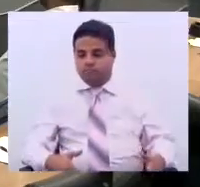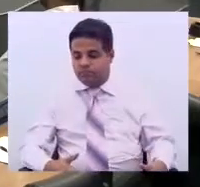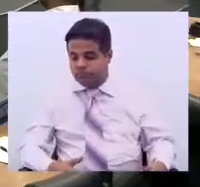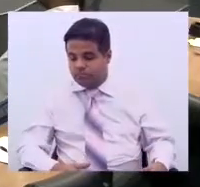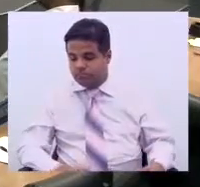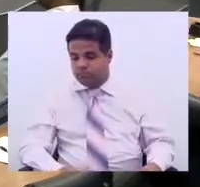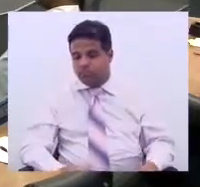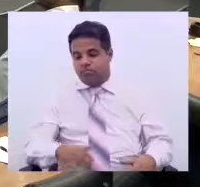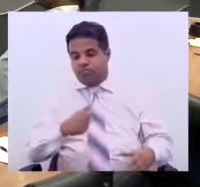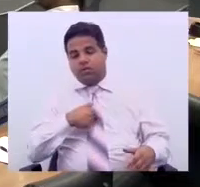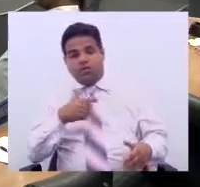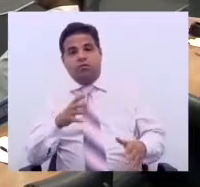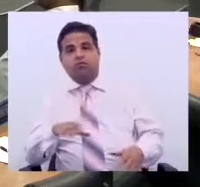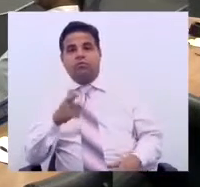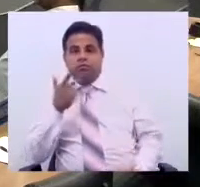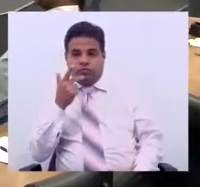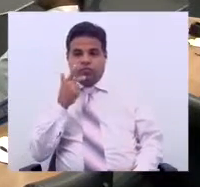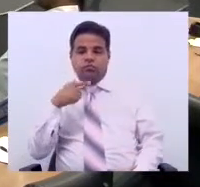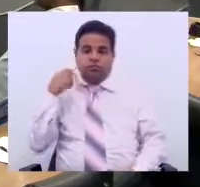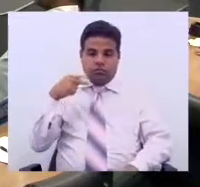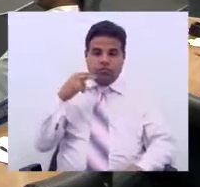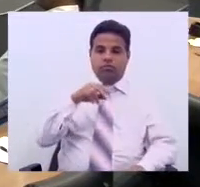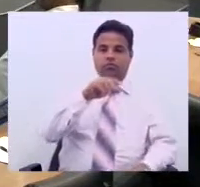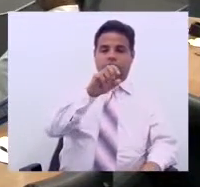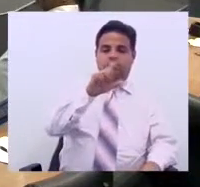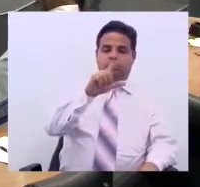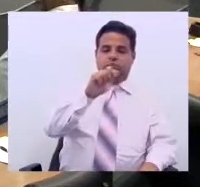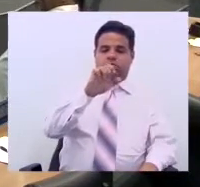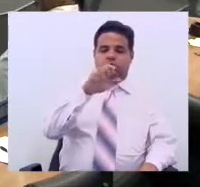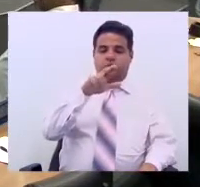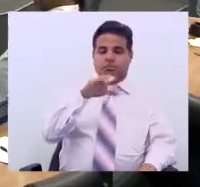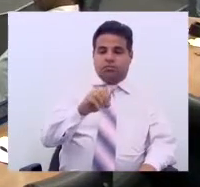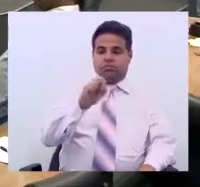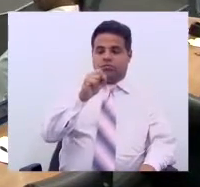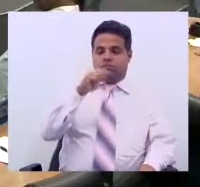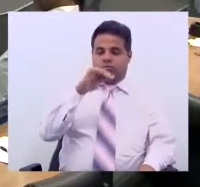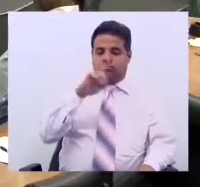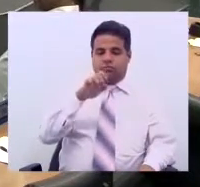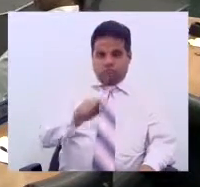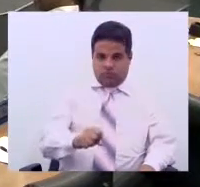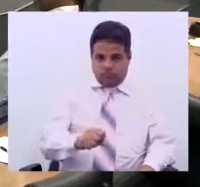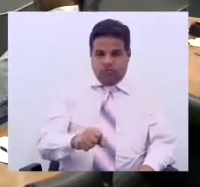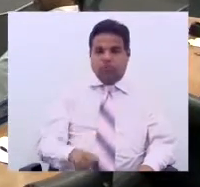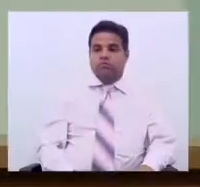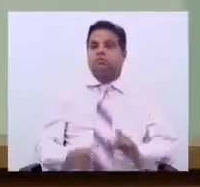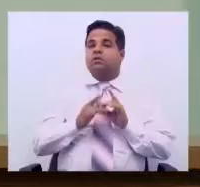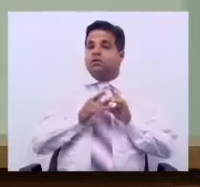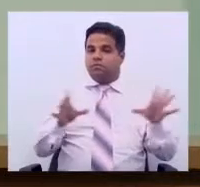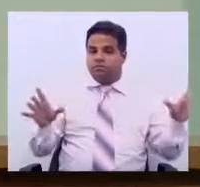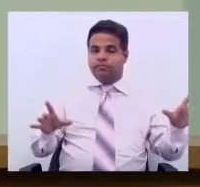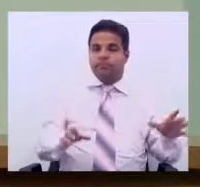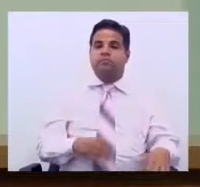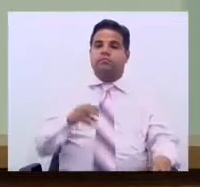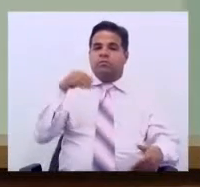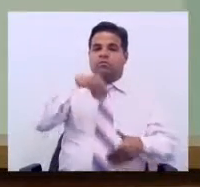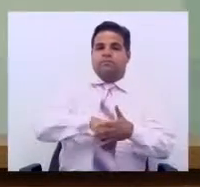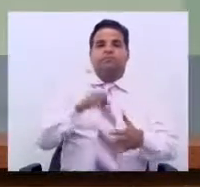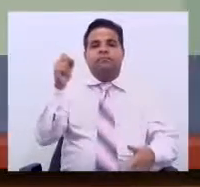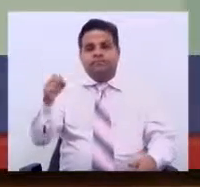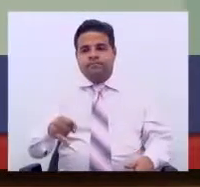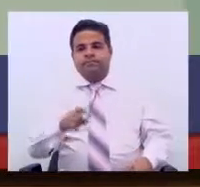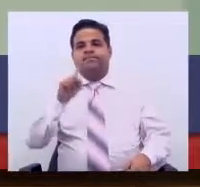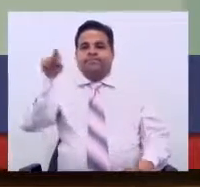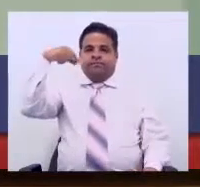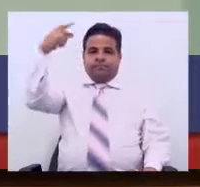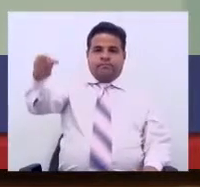Eu endosso aqui as palavras do vereador Laércio Sandes. Na votação, inicialmente, na deliberação, eu votei sim.